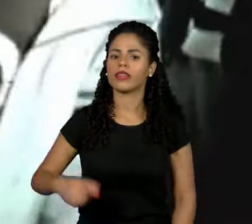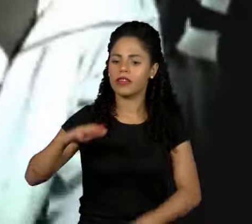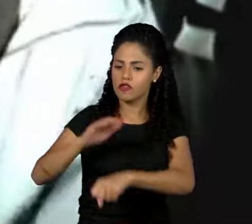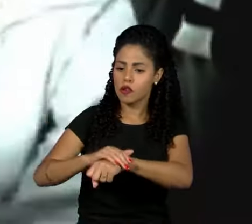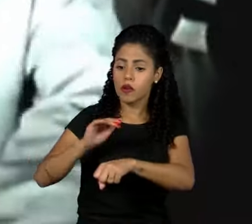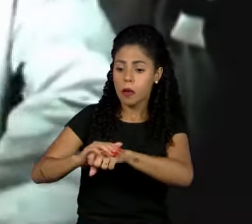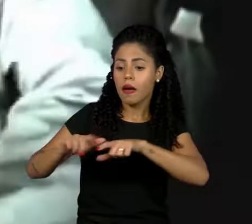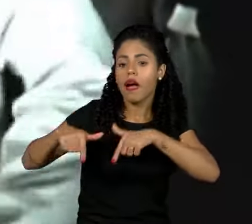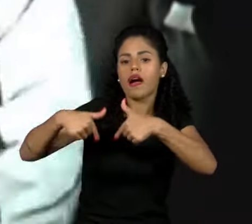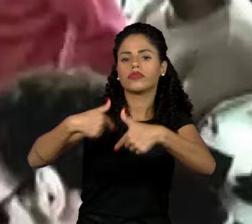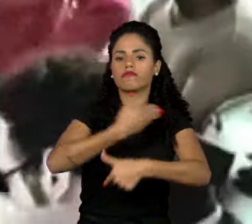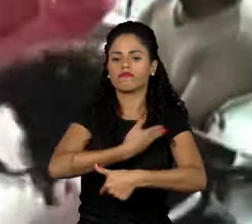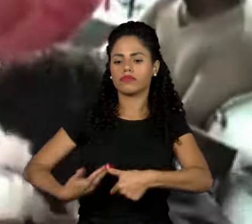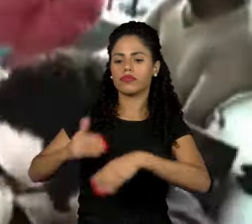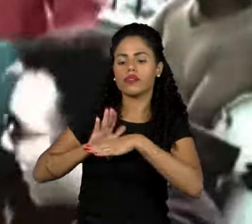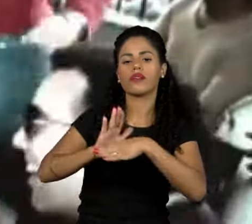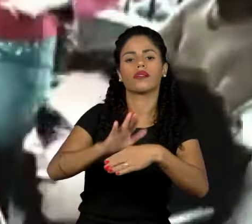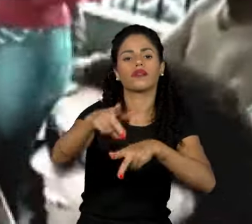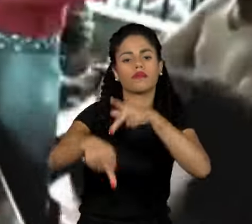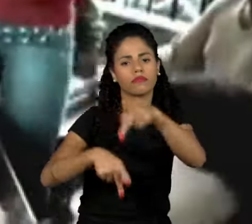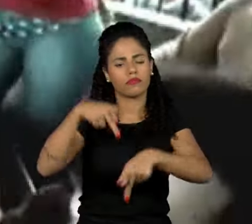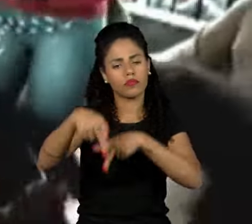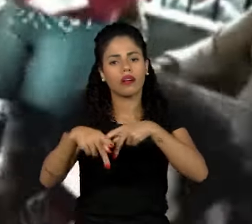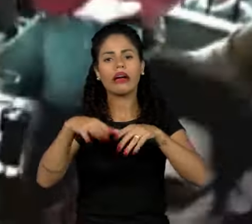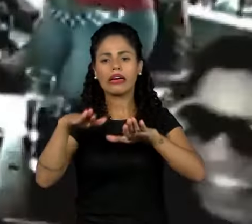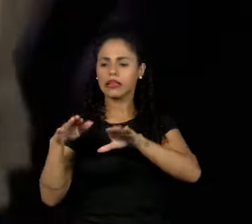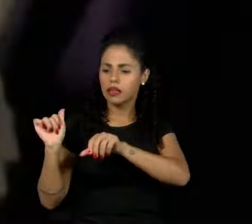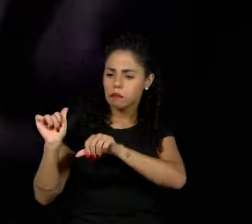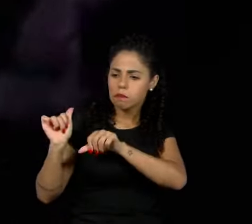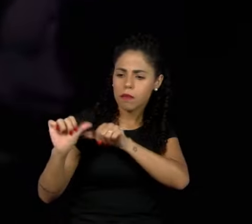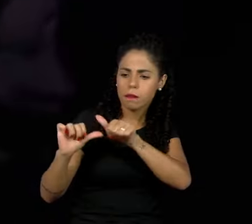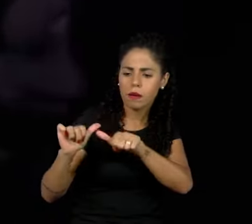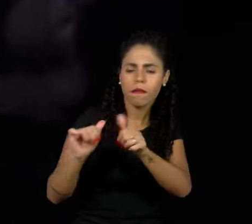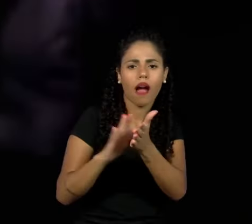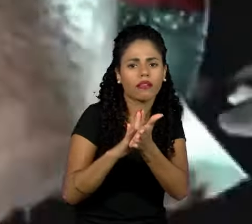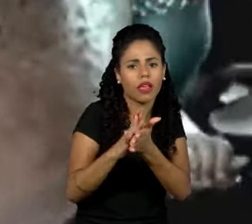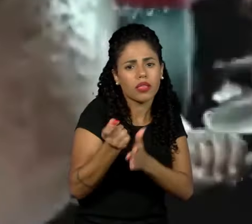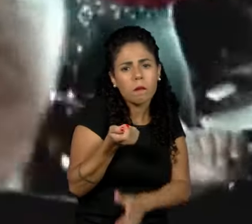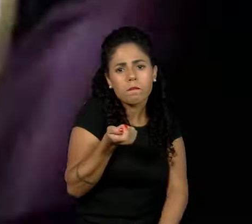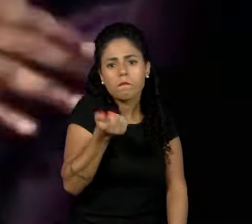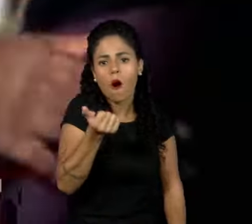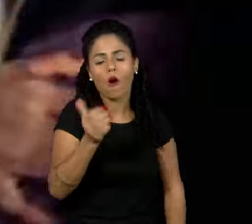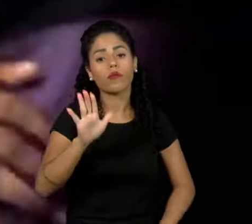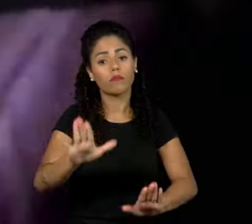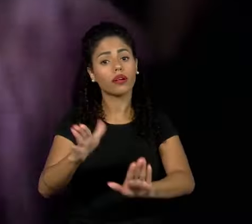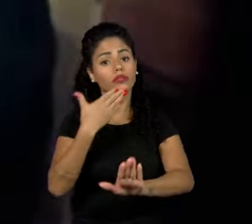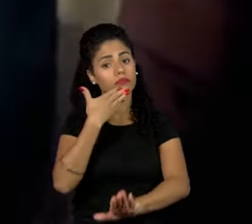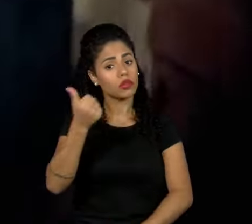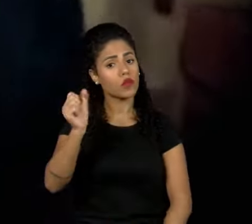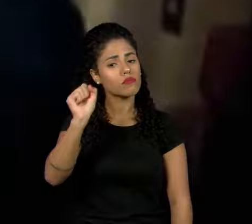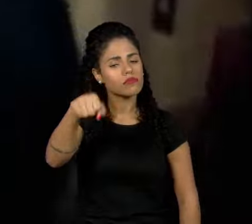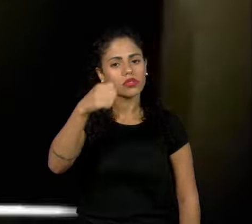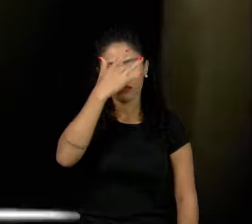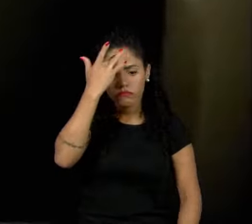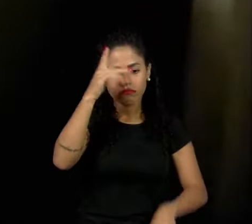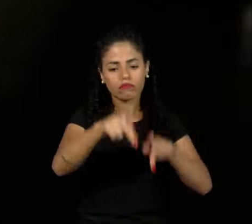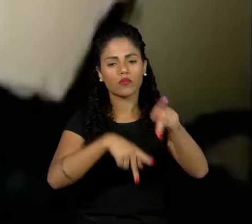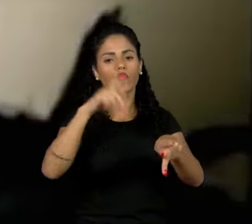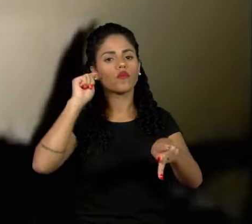sociais que, mesmo que não tenham sido mudanças estruturais, elas trouxeram condições melhores para as pessoas negras e